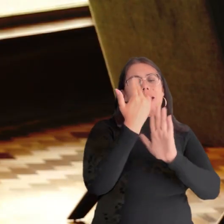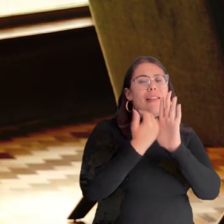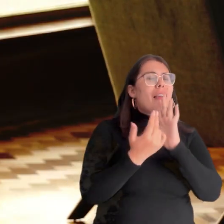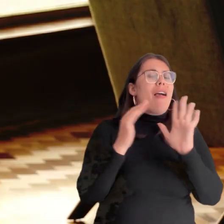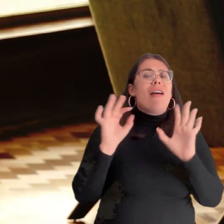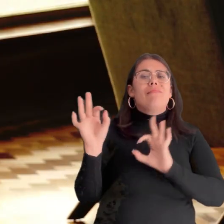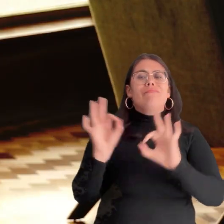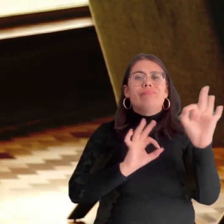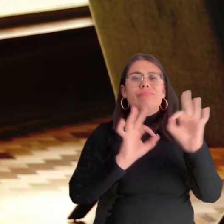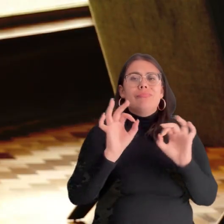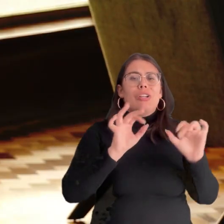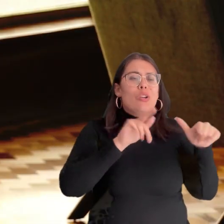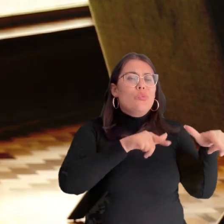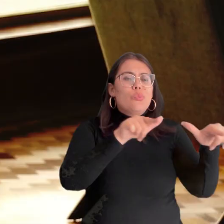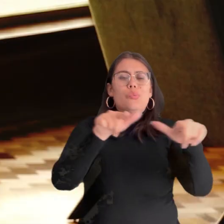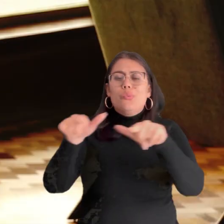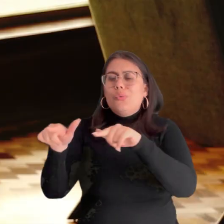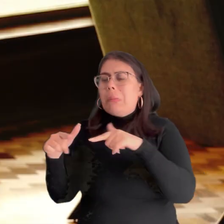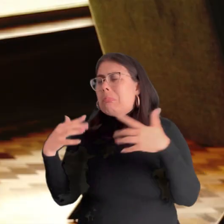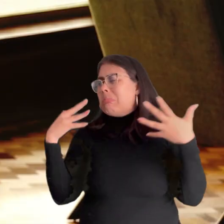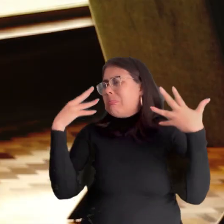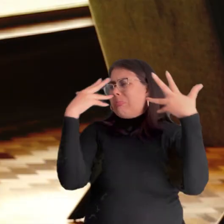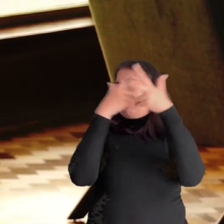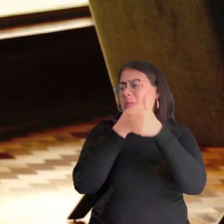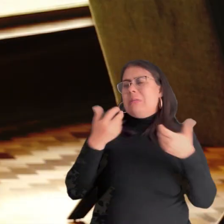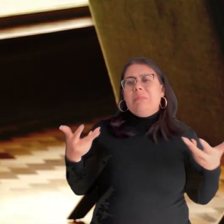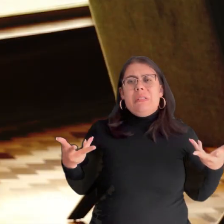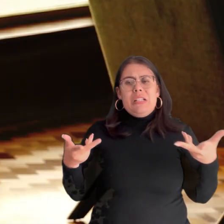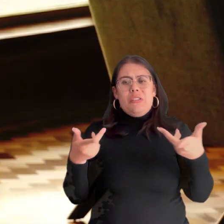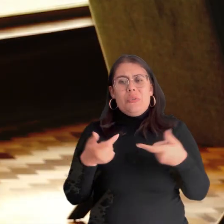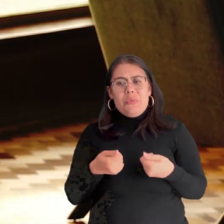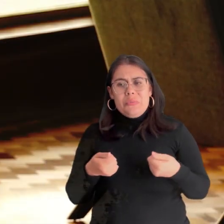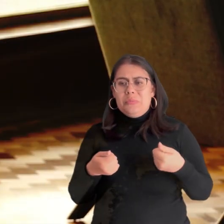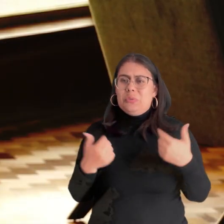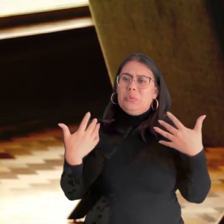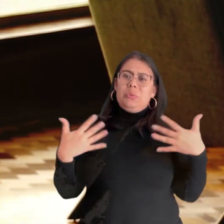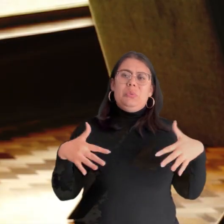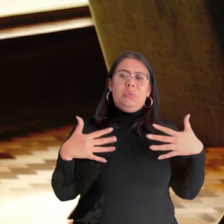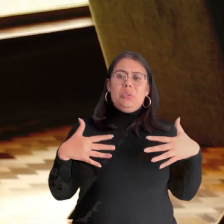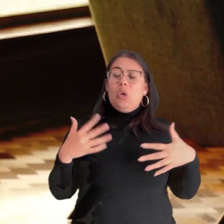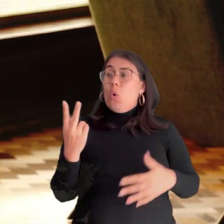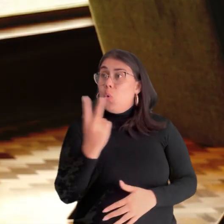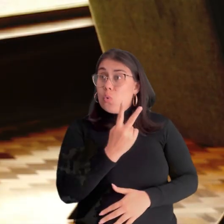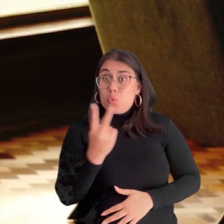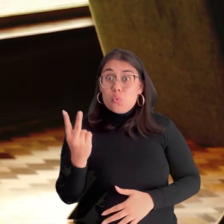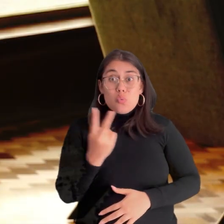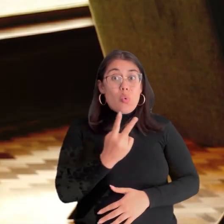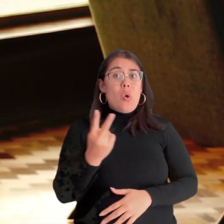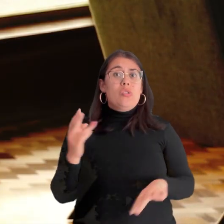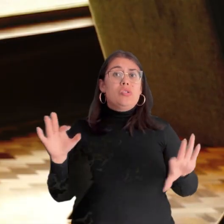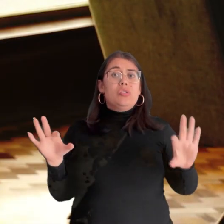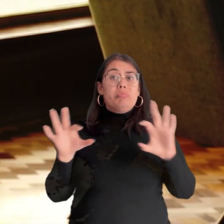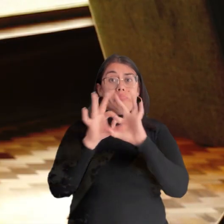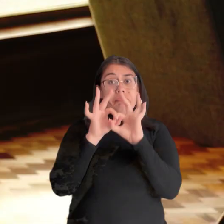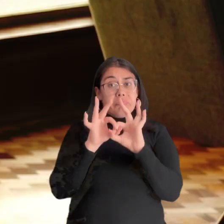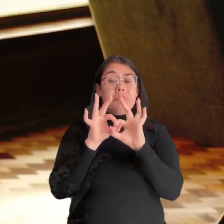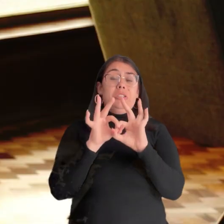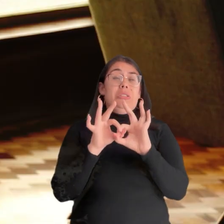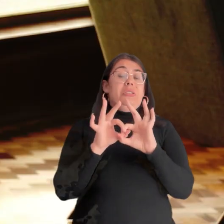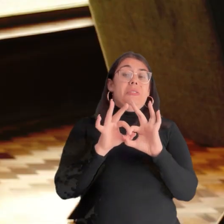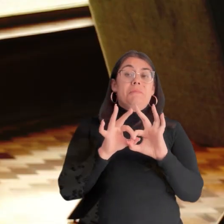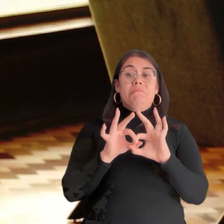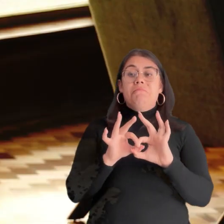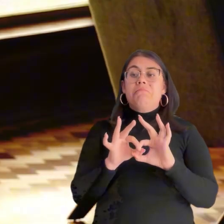do Burle Marx. Ou seja, essa junção, que é uma coisa rara, né, se transformou, vamos dizer, numa joia